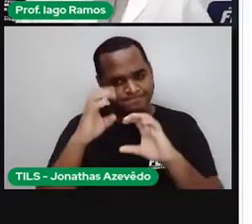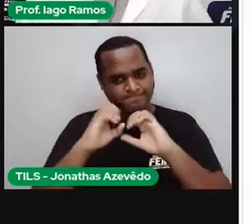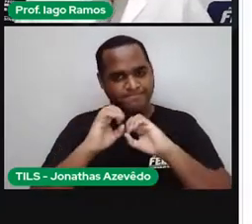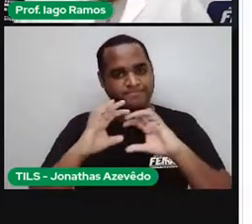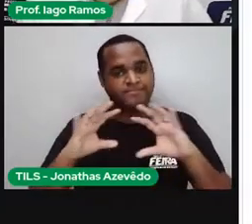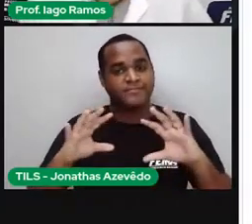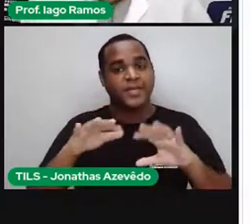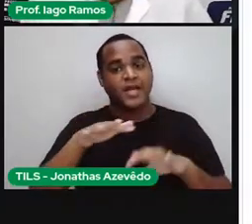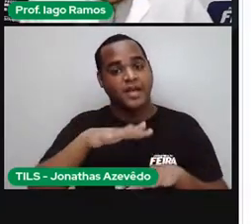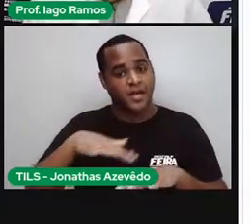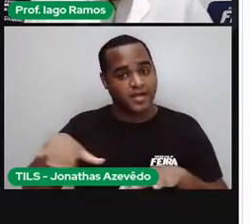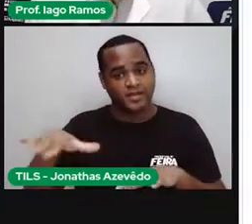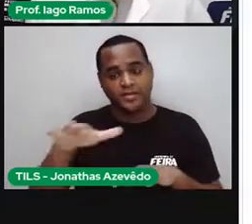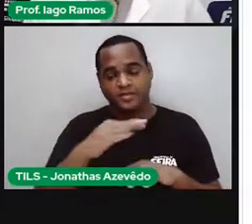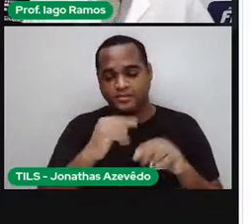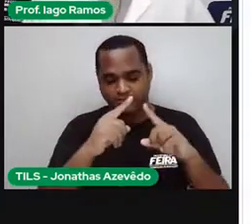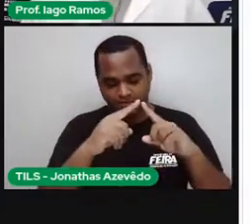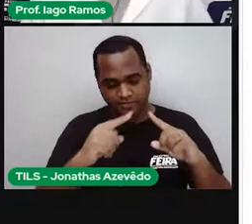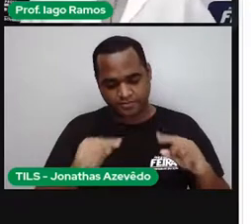desse triângulo é